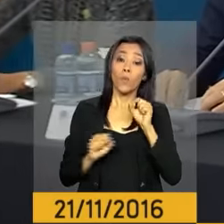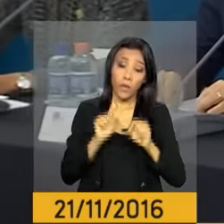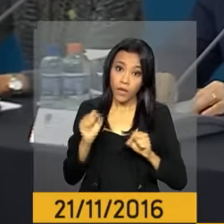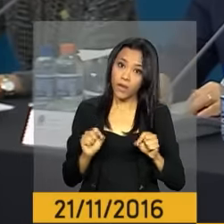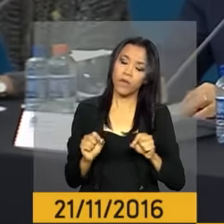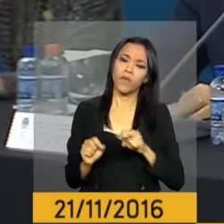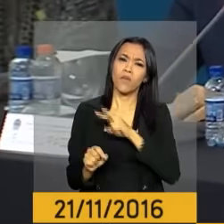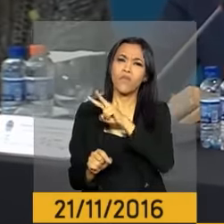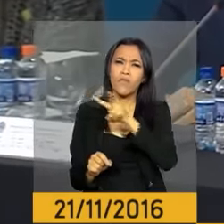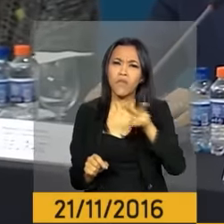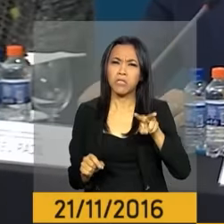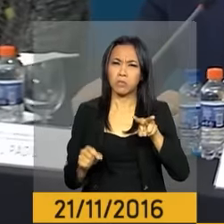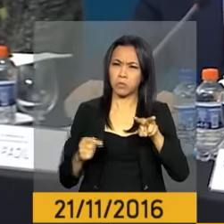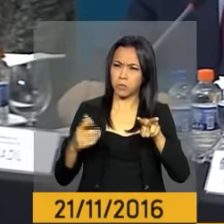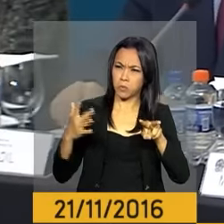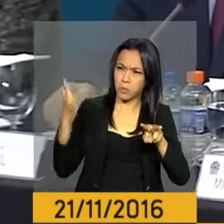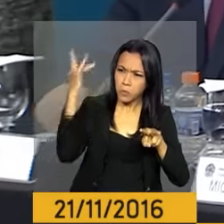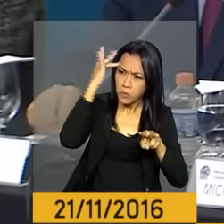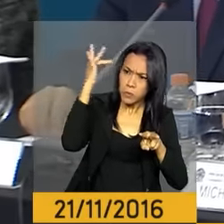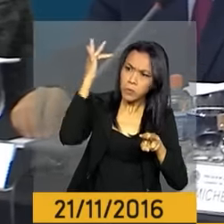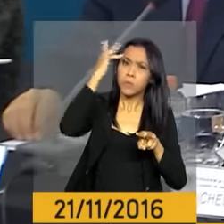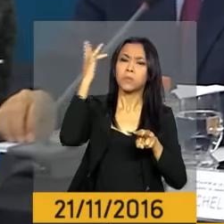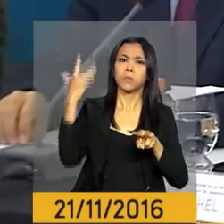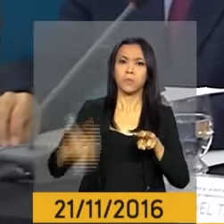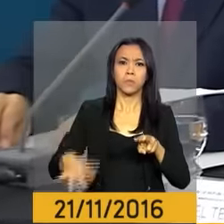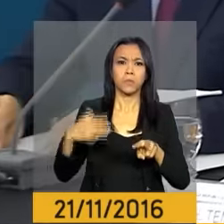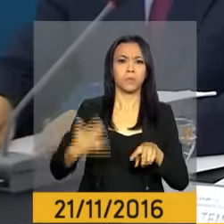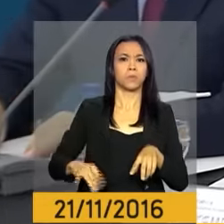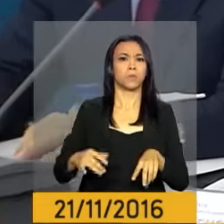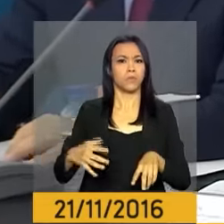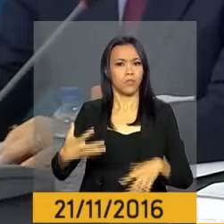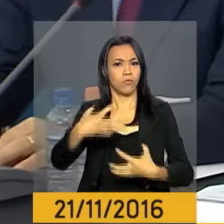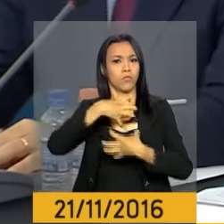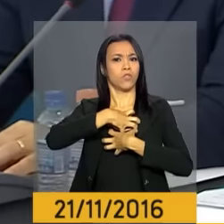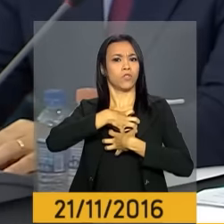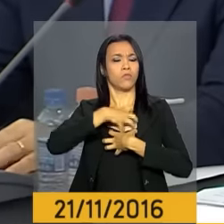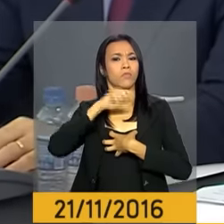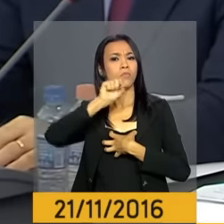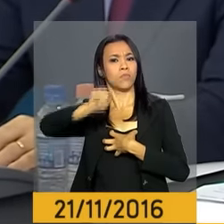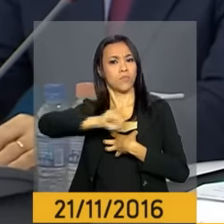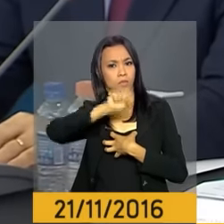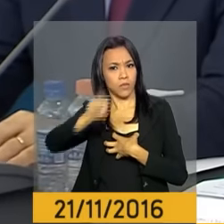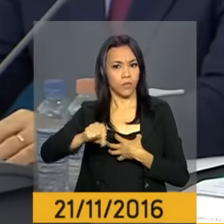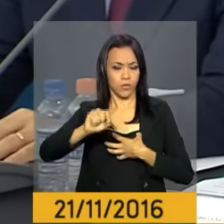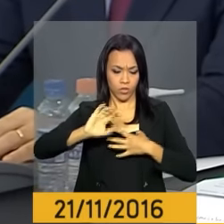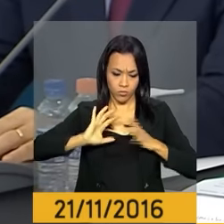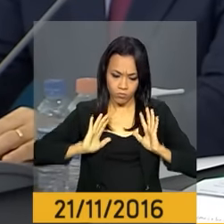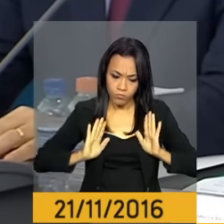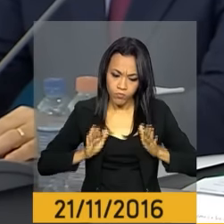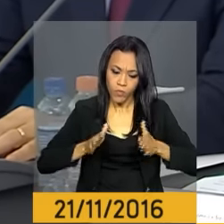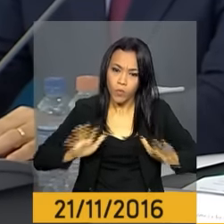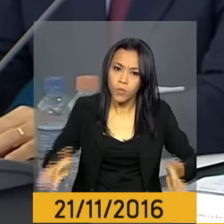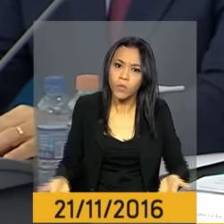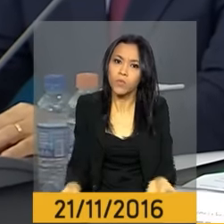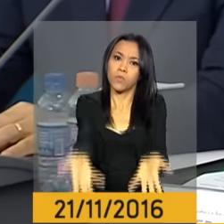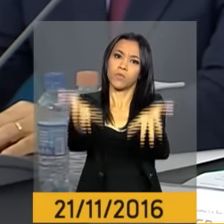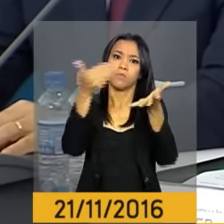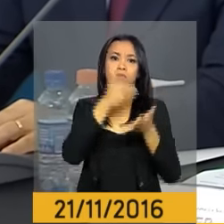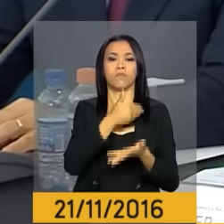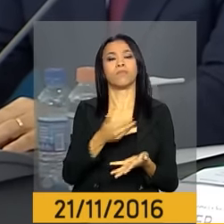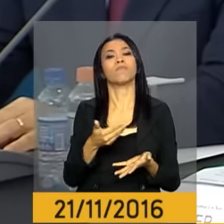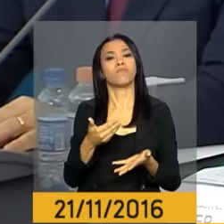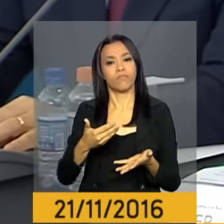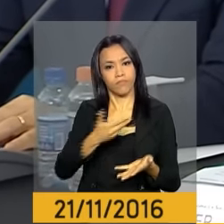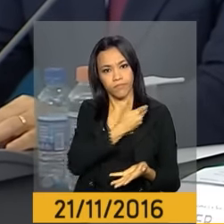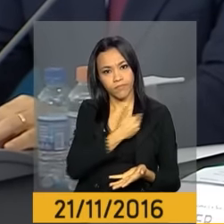soma de talento e espírito público. Conheço praticamente a todos e a